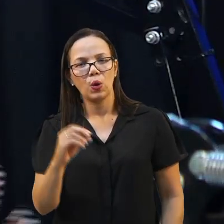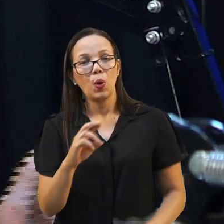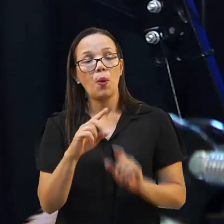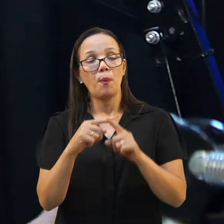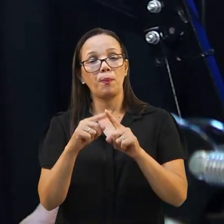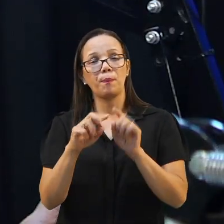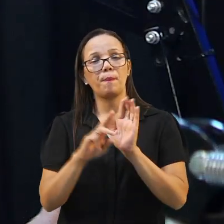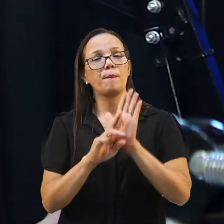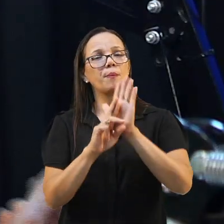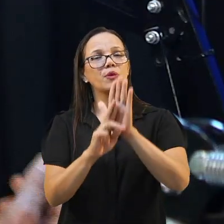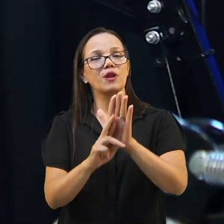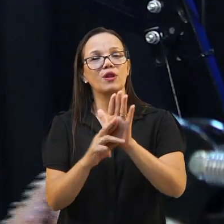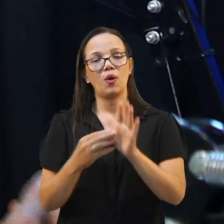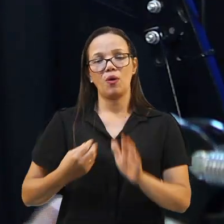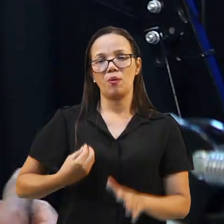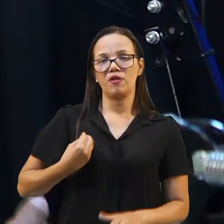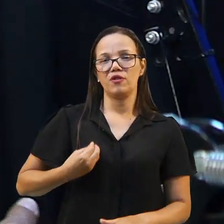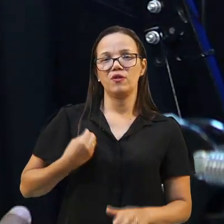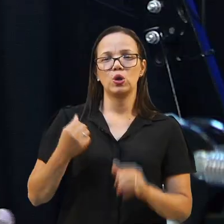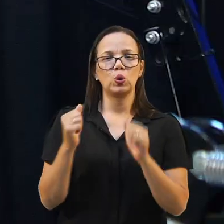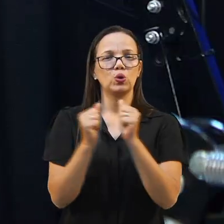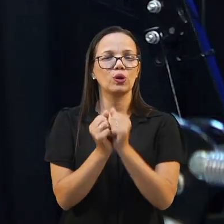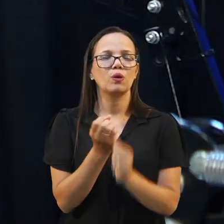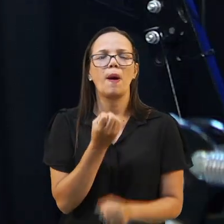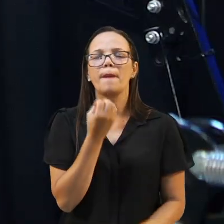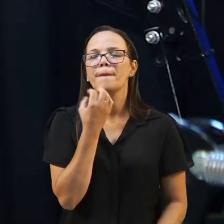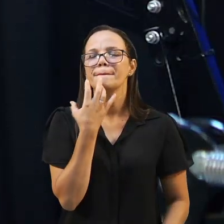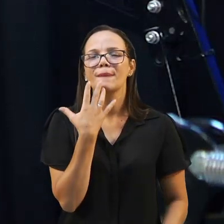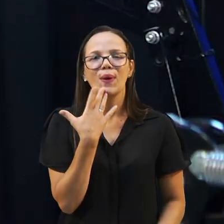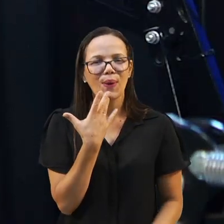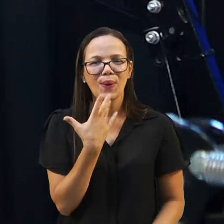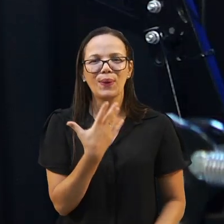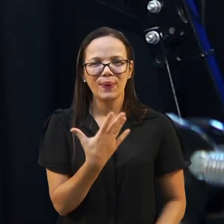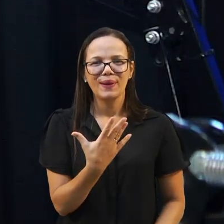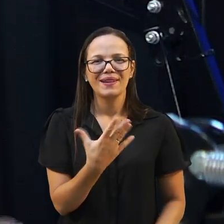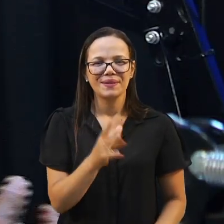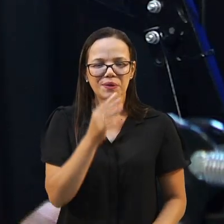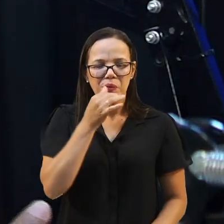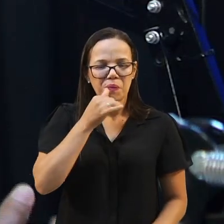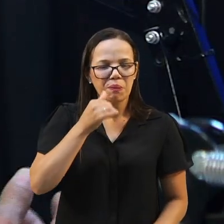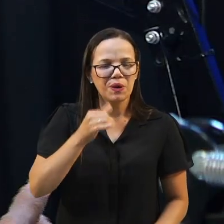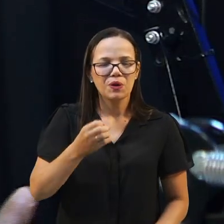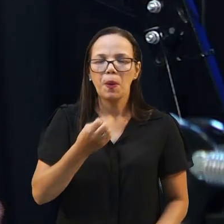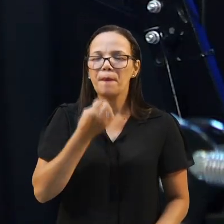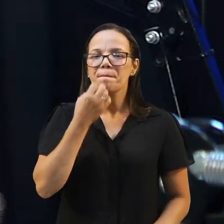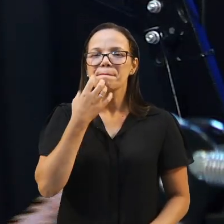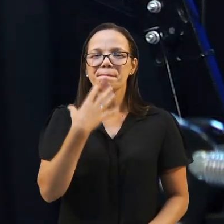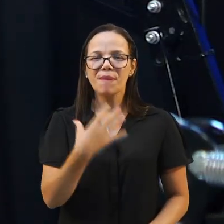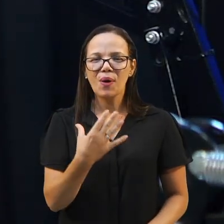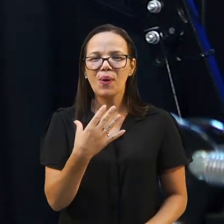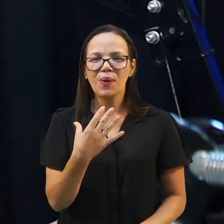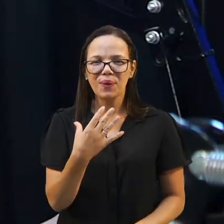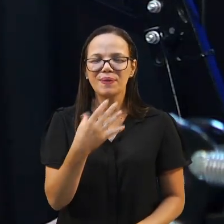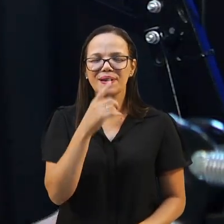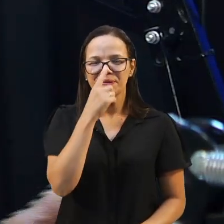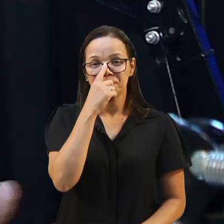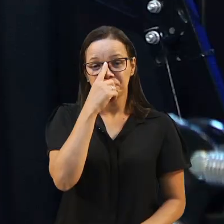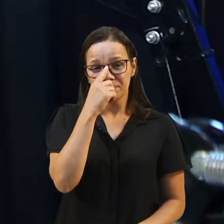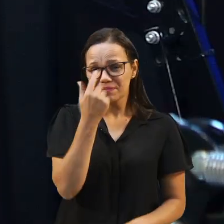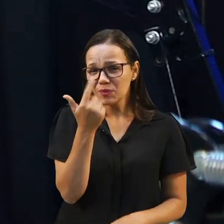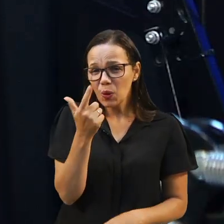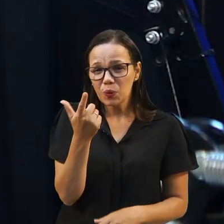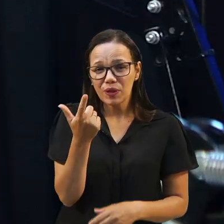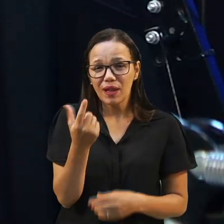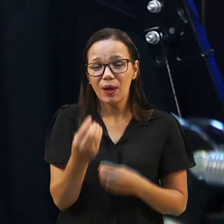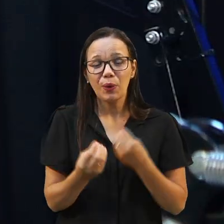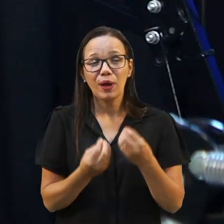uma convivência muito, muito ativa, com muita energia. Isso não tem jeito